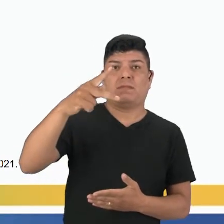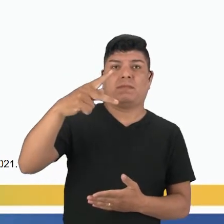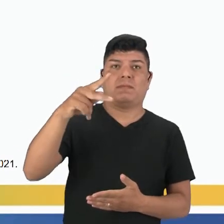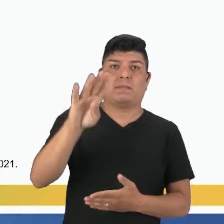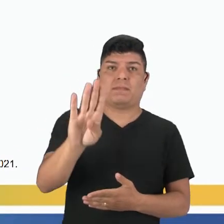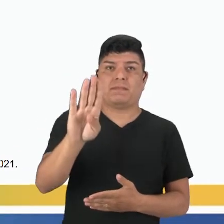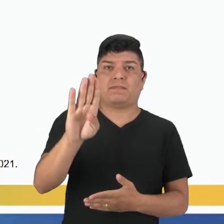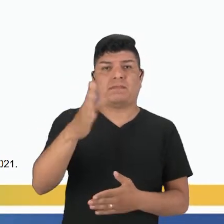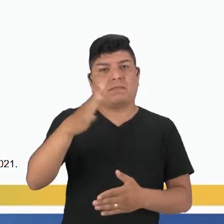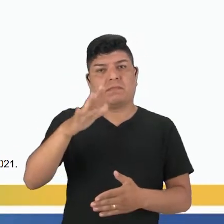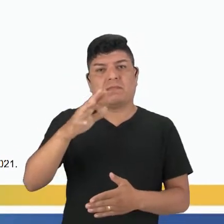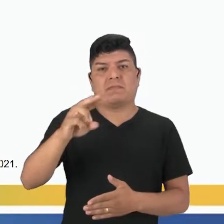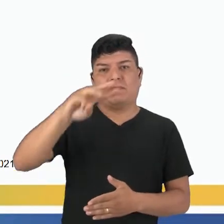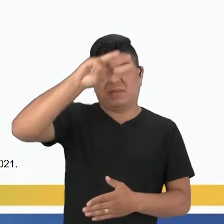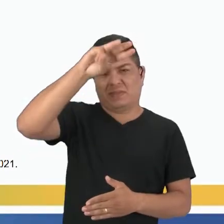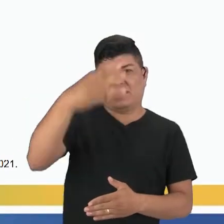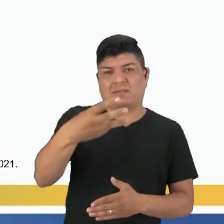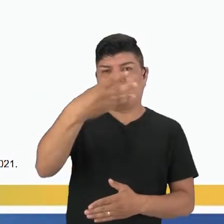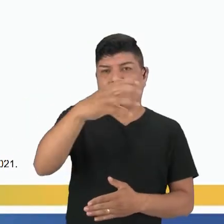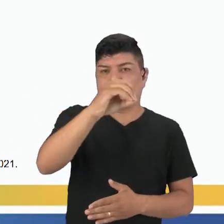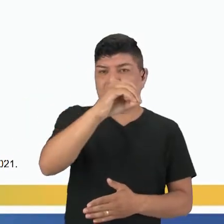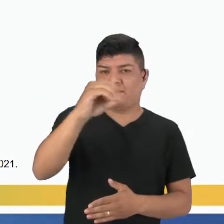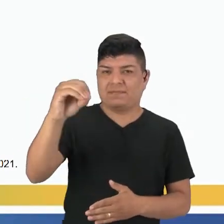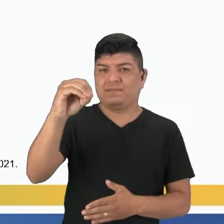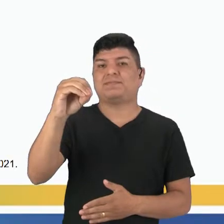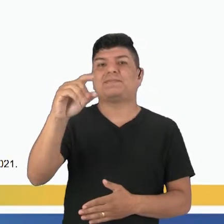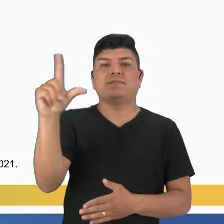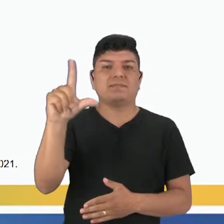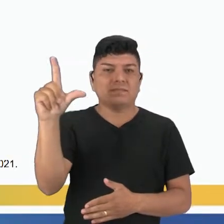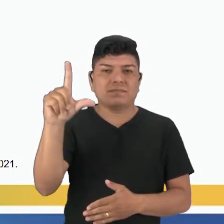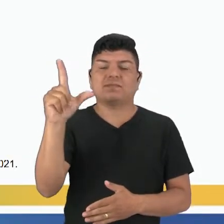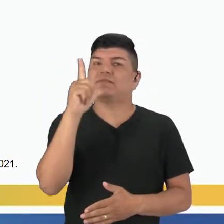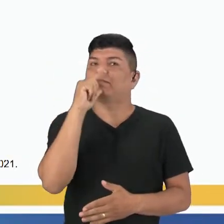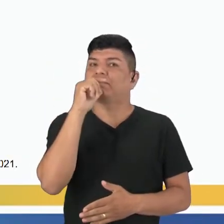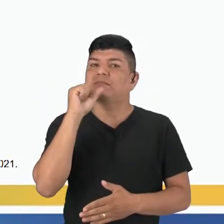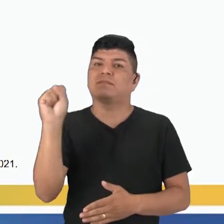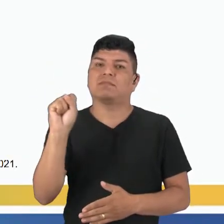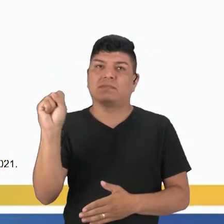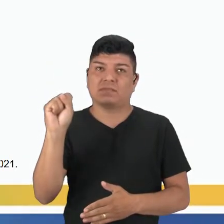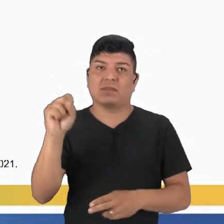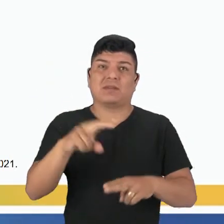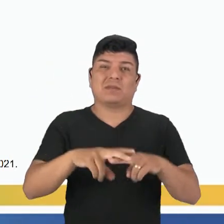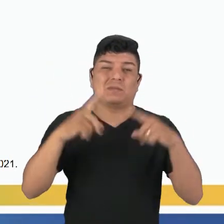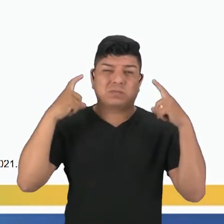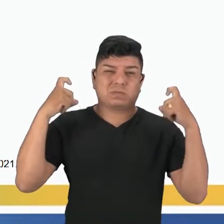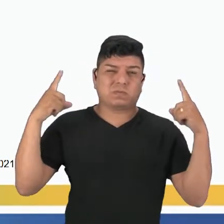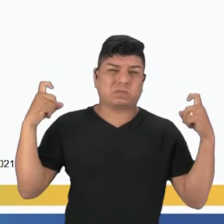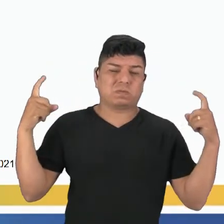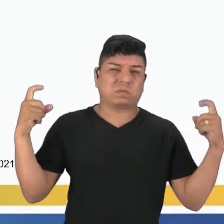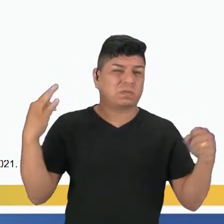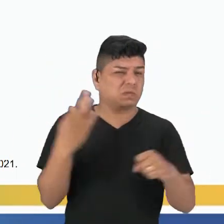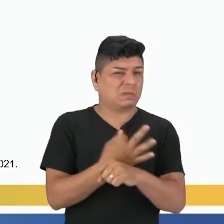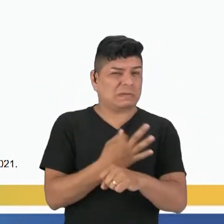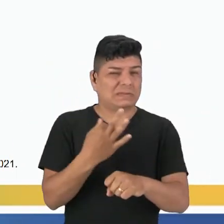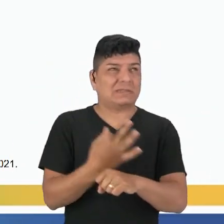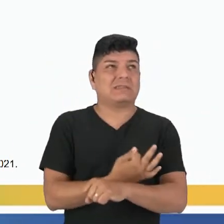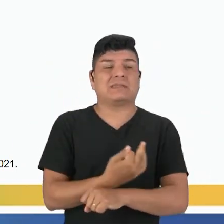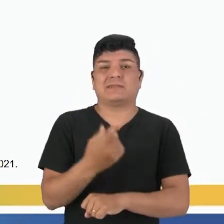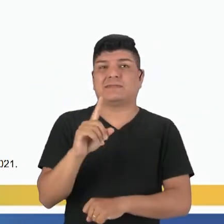levantar 3.300 litros de água por segundo. Não é à toa que o barulho aqui dentro é meio que